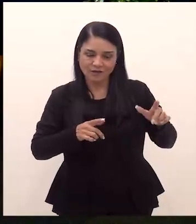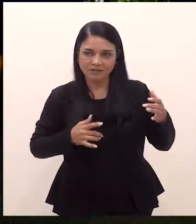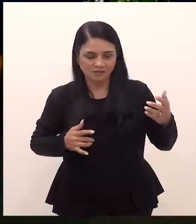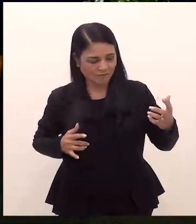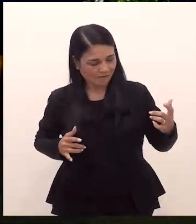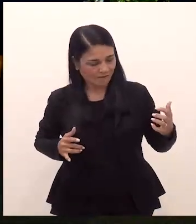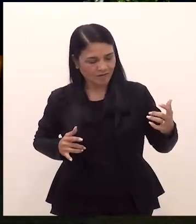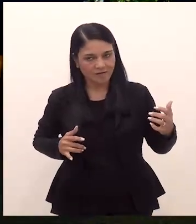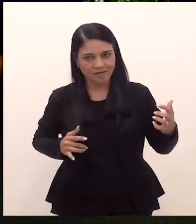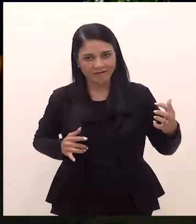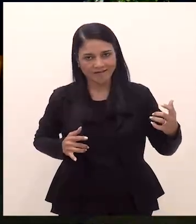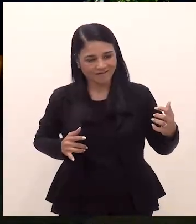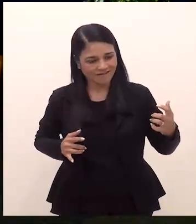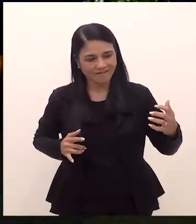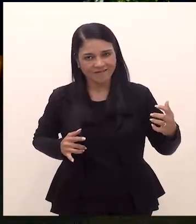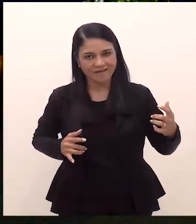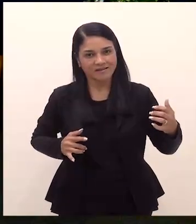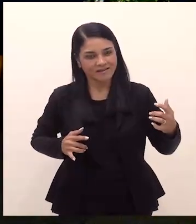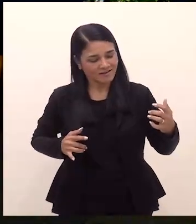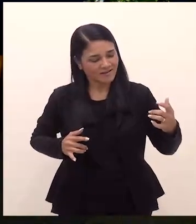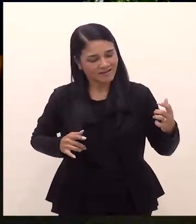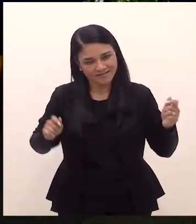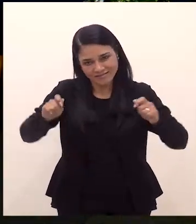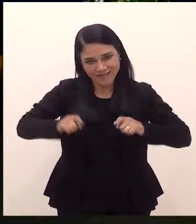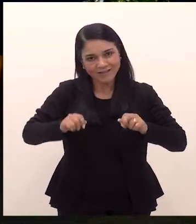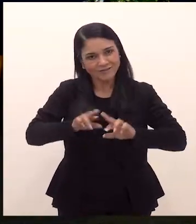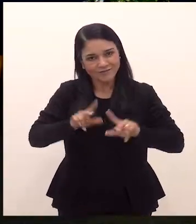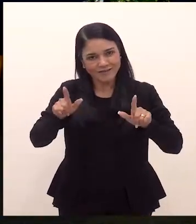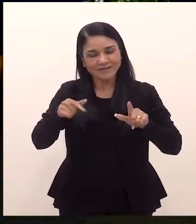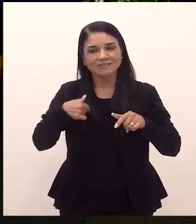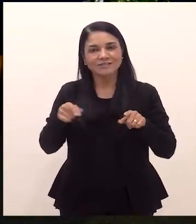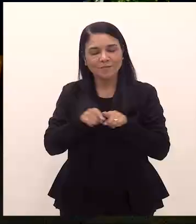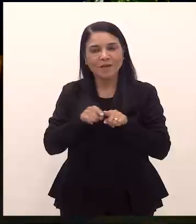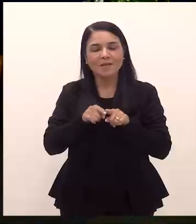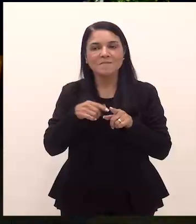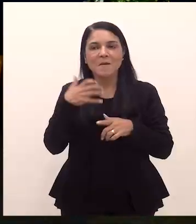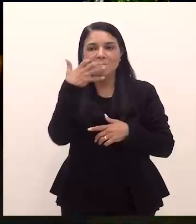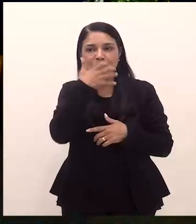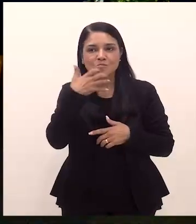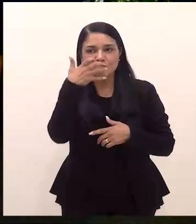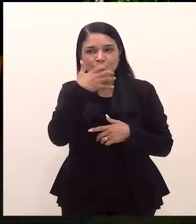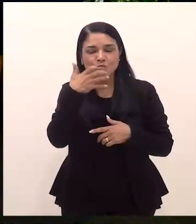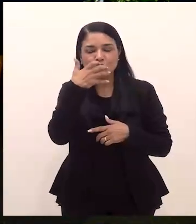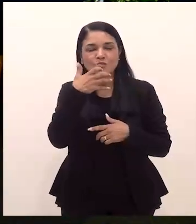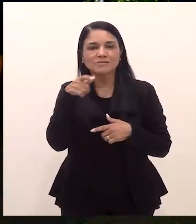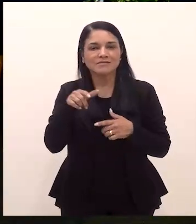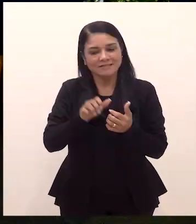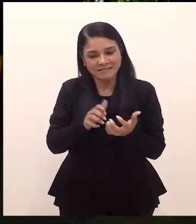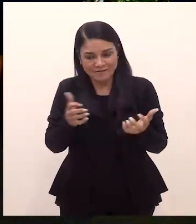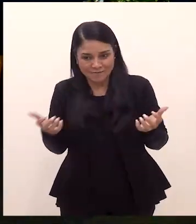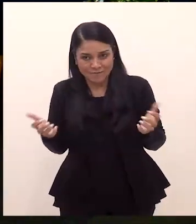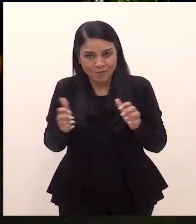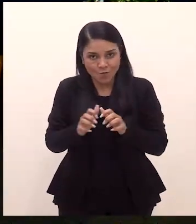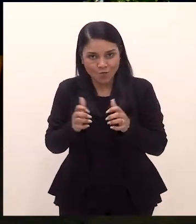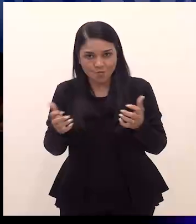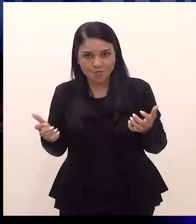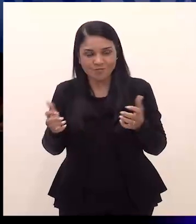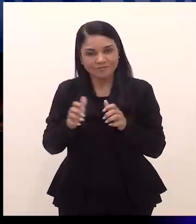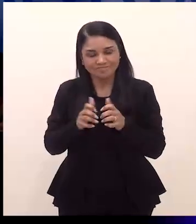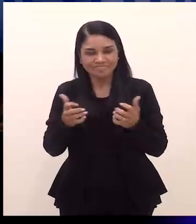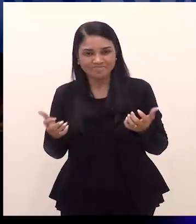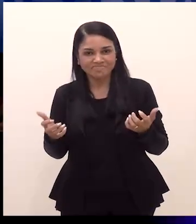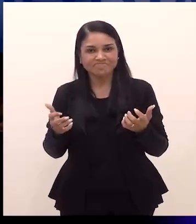tem o fole, que permite outras interpretações, e o repertório, né? Eu acabei indo, por causa da sanfona, acabei